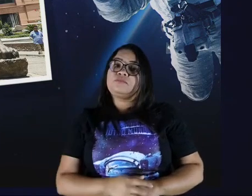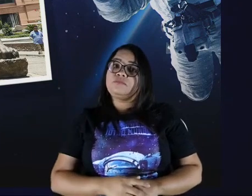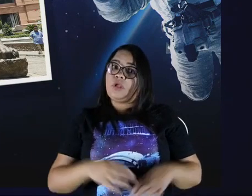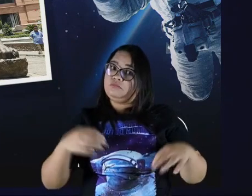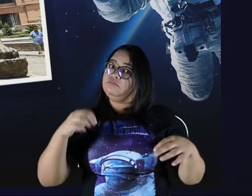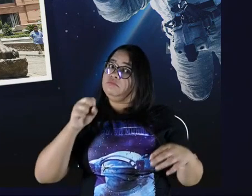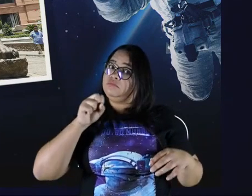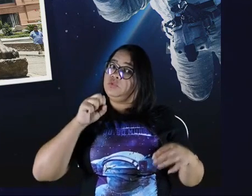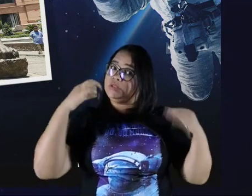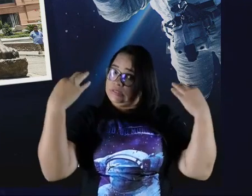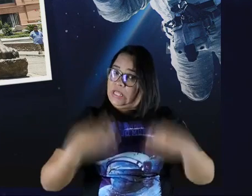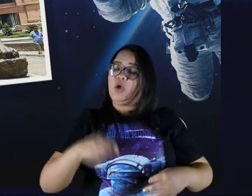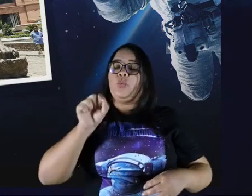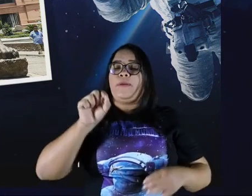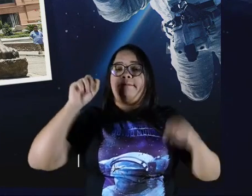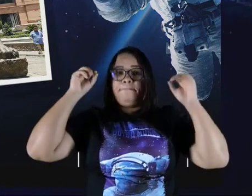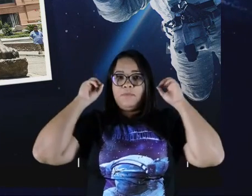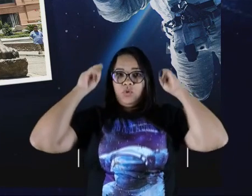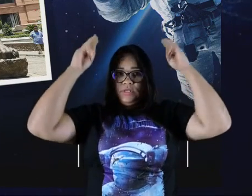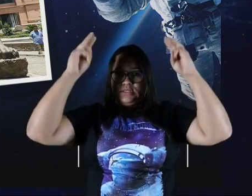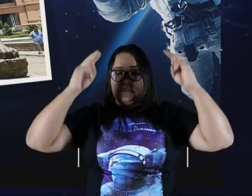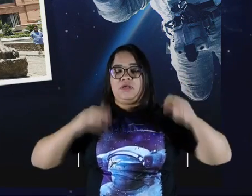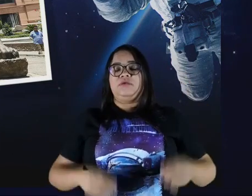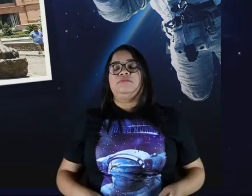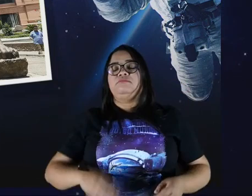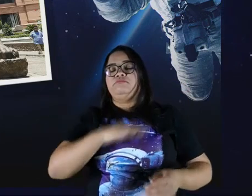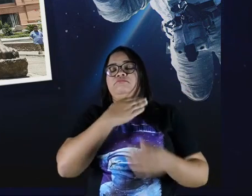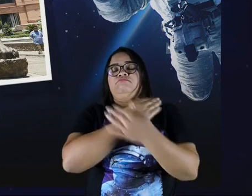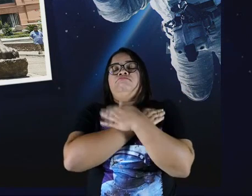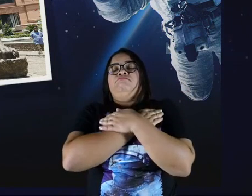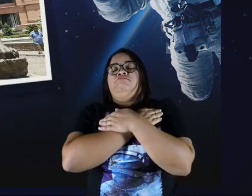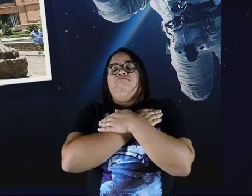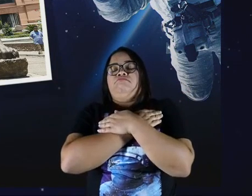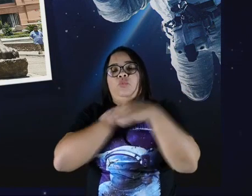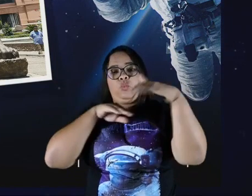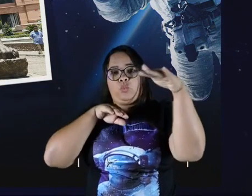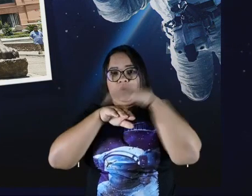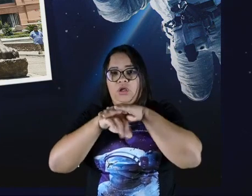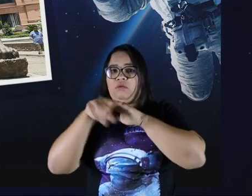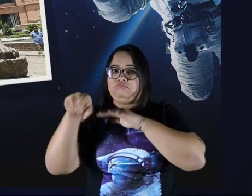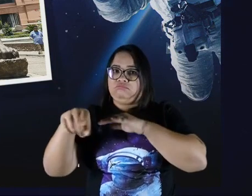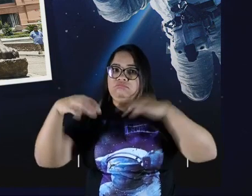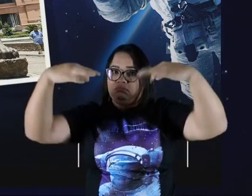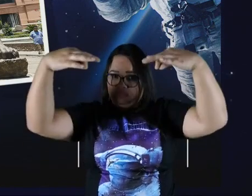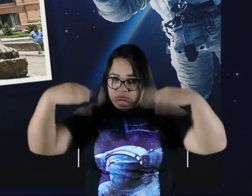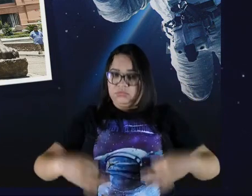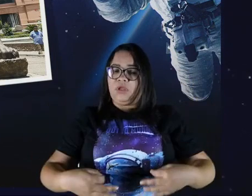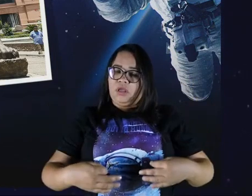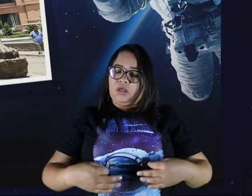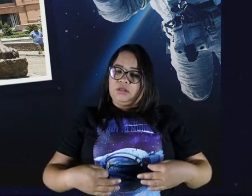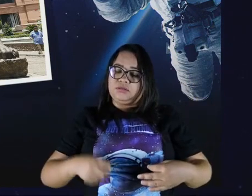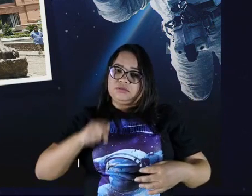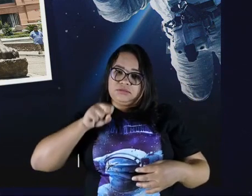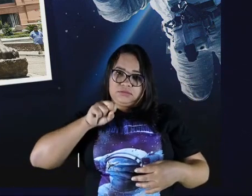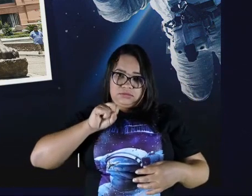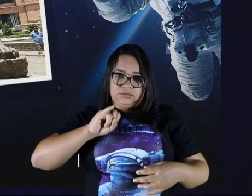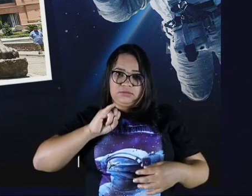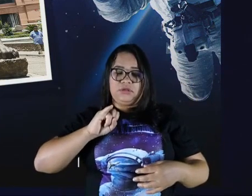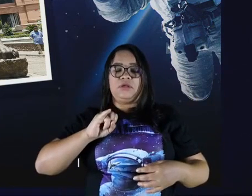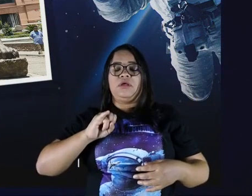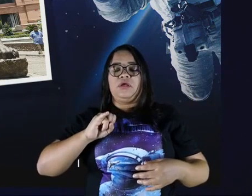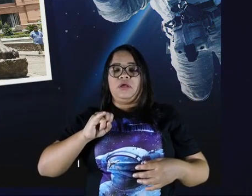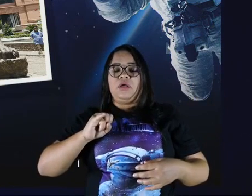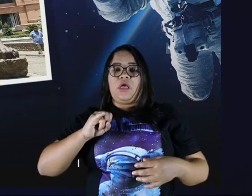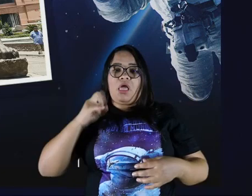deveria estar no Museu de Cairo. O corpo dele deveria estar no Museu de